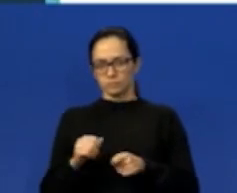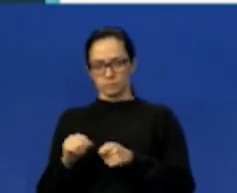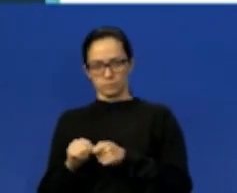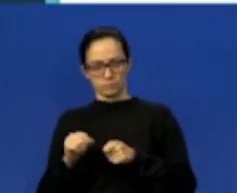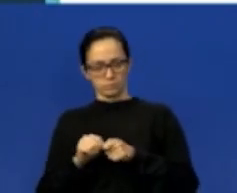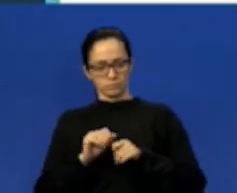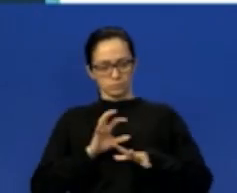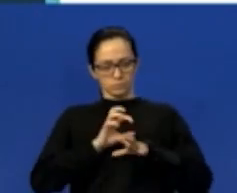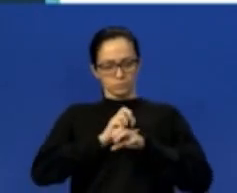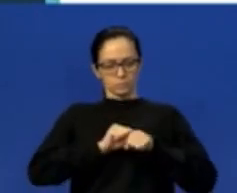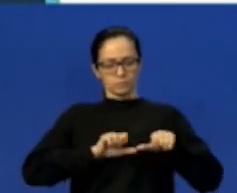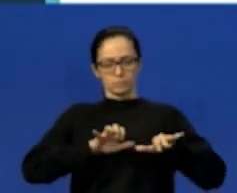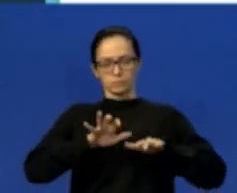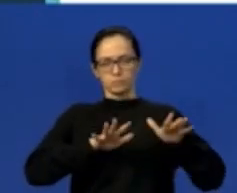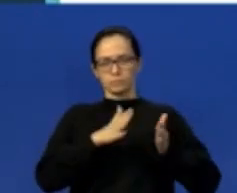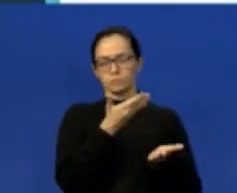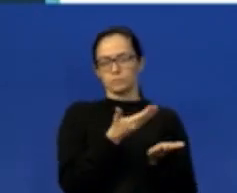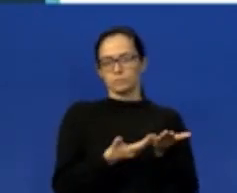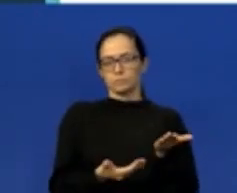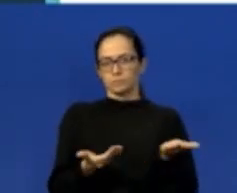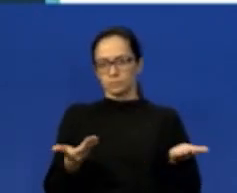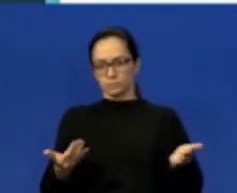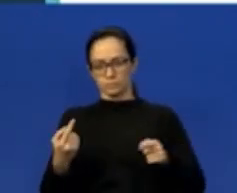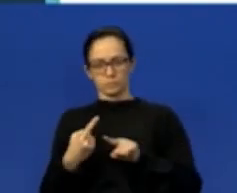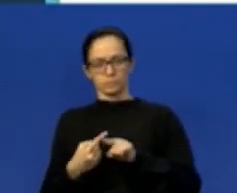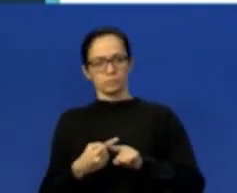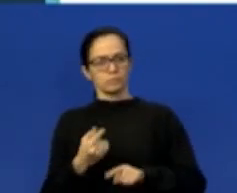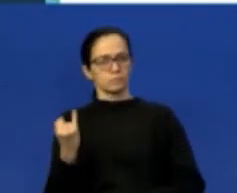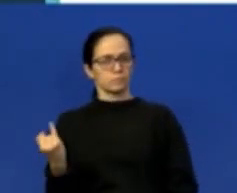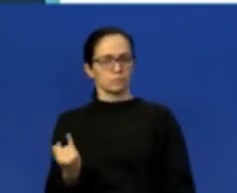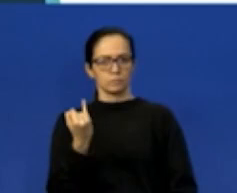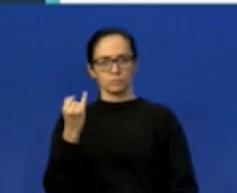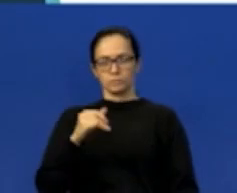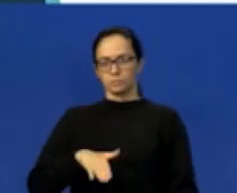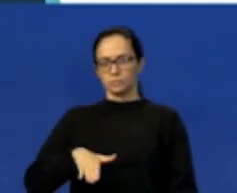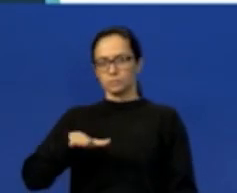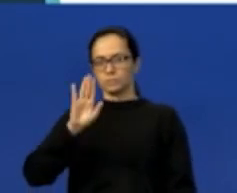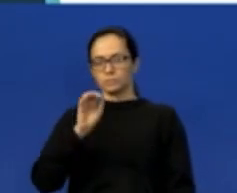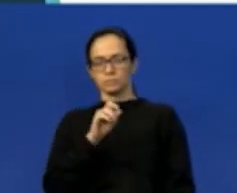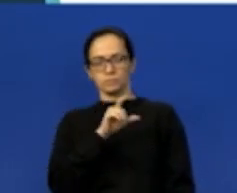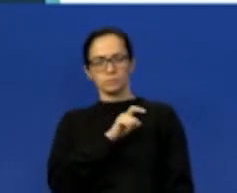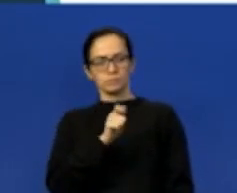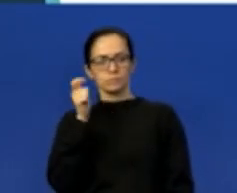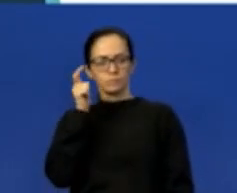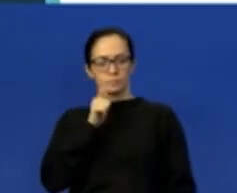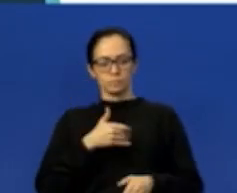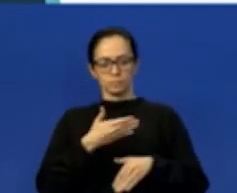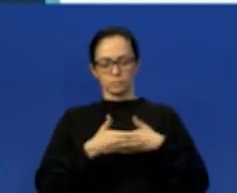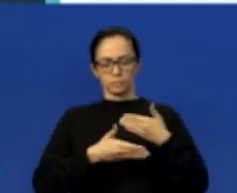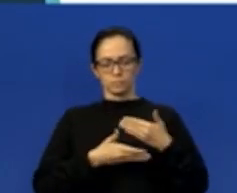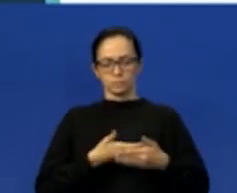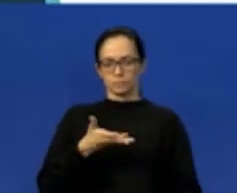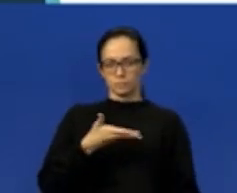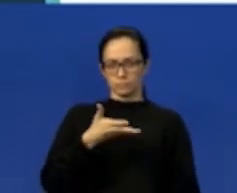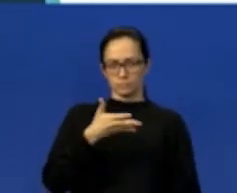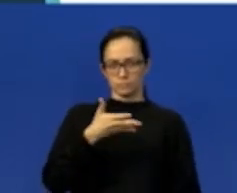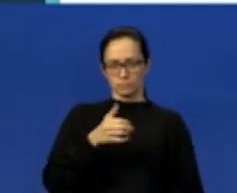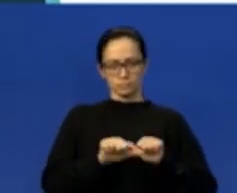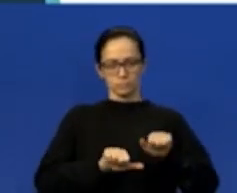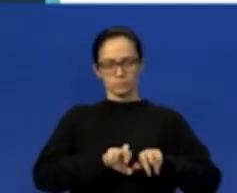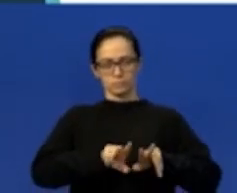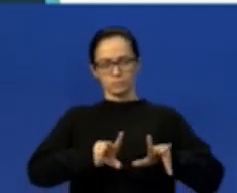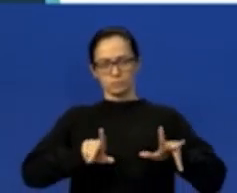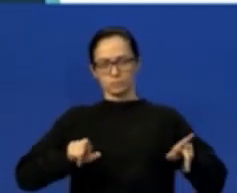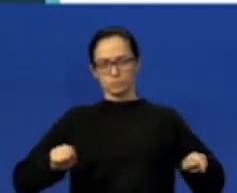da flexibilidade. A flexibilidade é muito importante para que a gente possa ter agilidade para mudar de direção